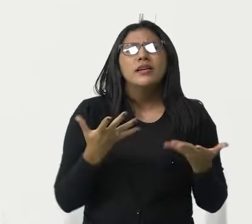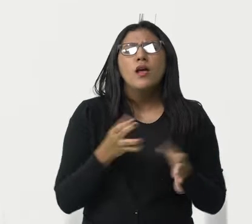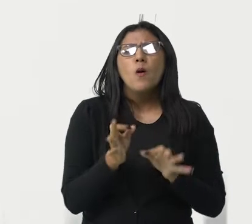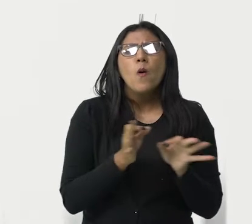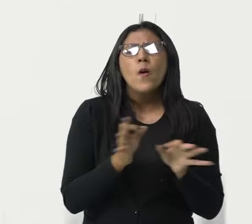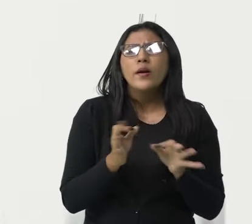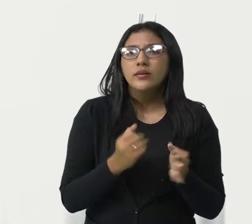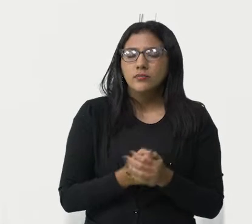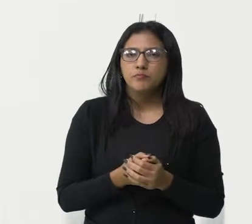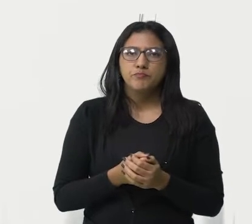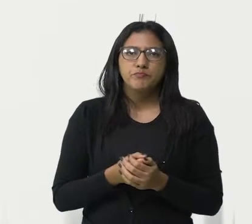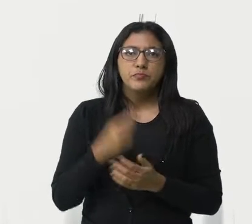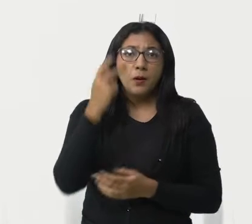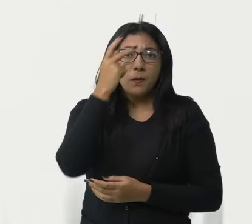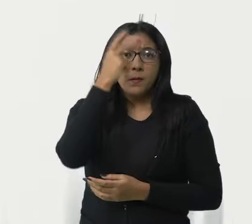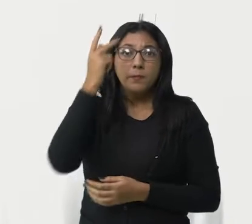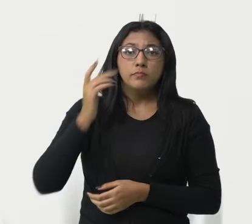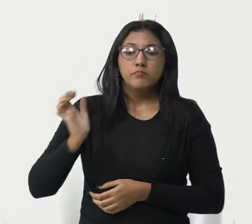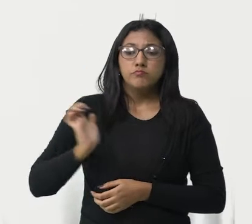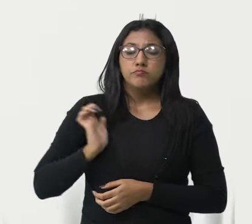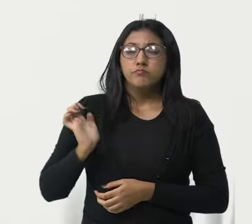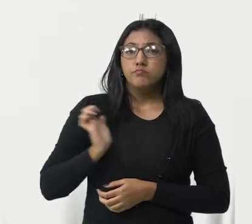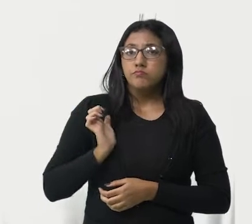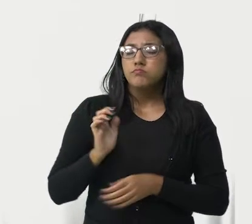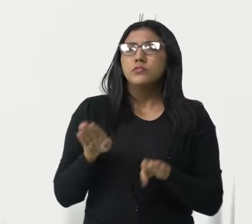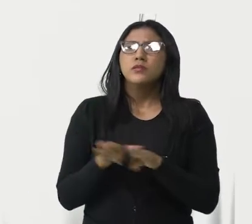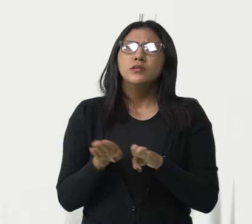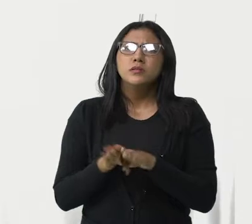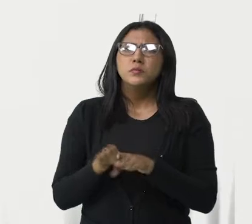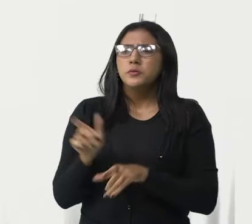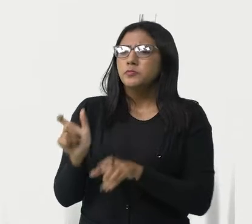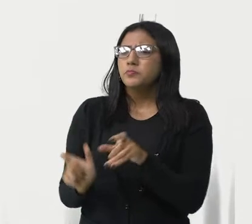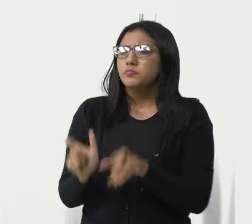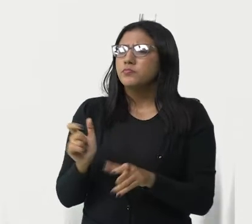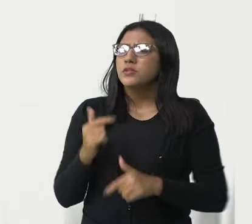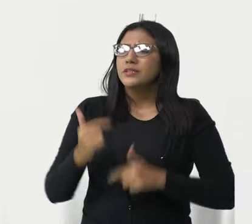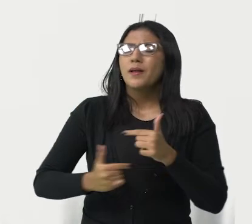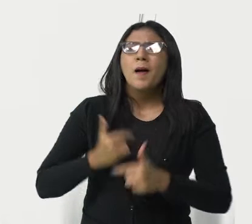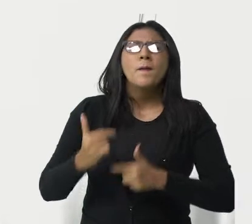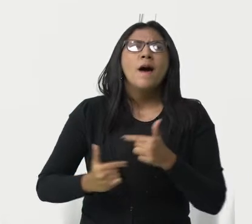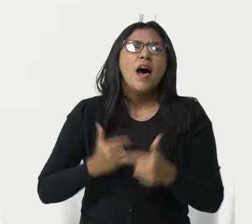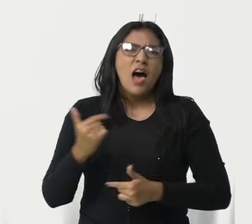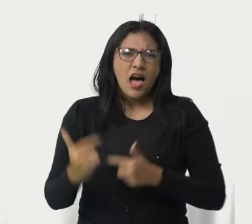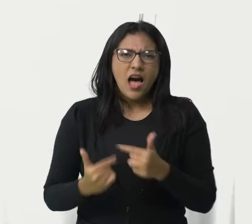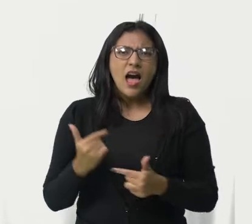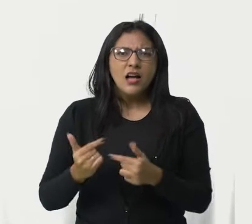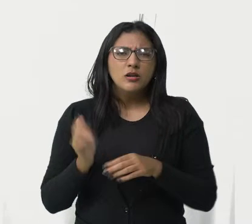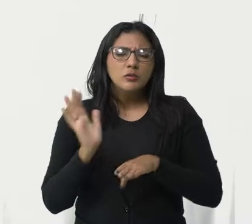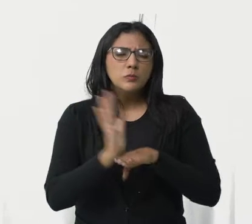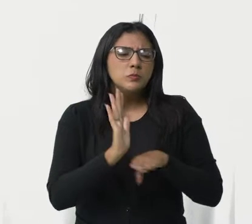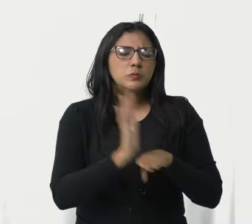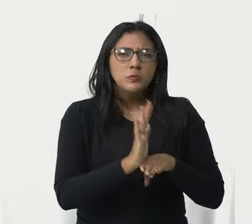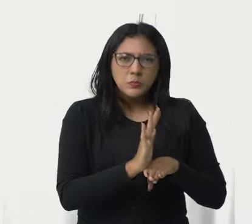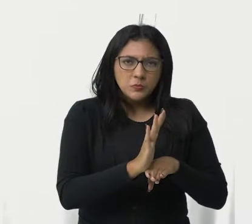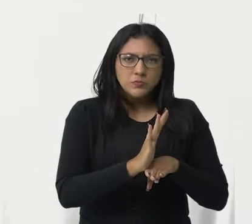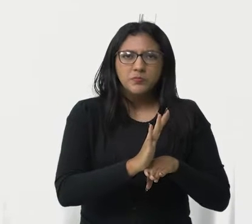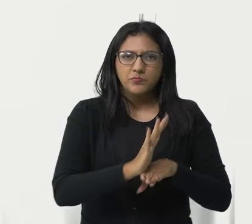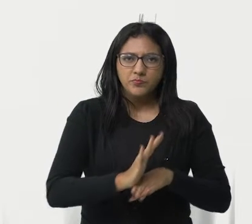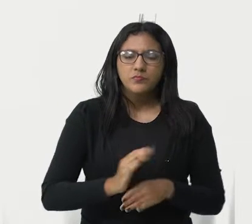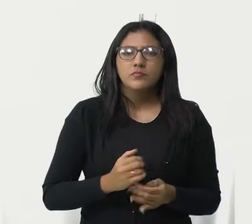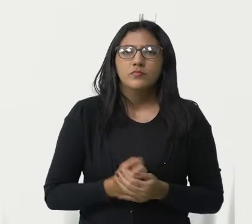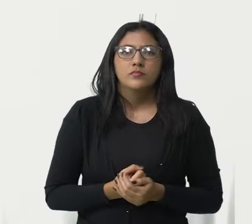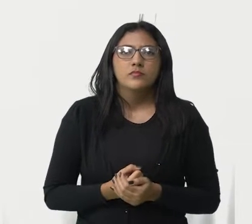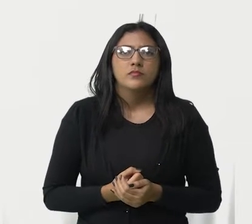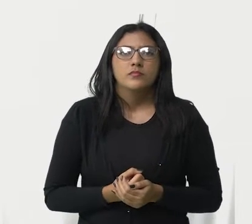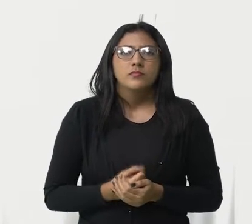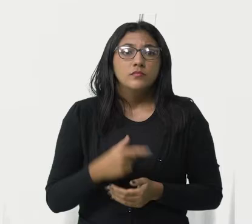Os nobres, ou até mesmo funcionários de confiança do rei. E a partir daí a gente